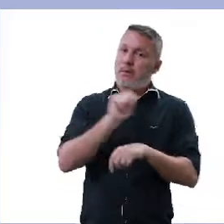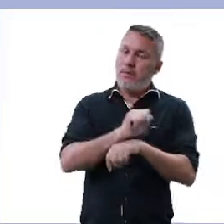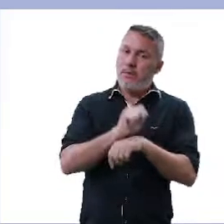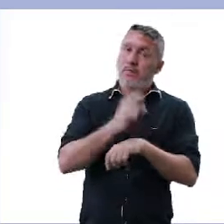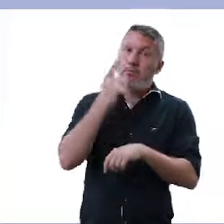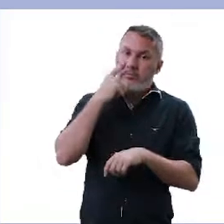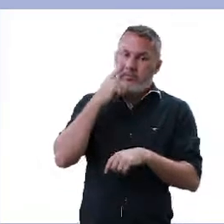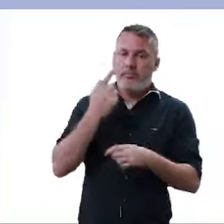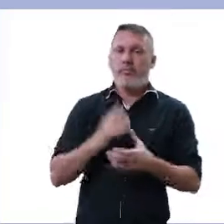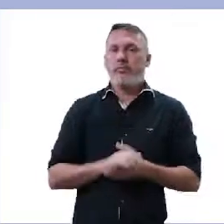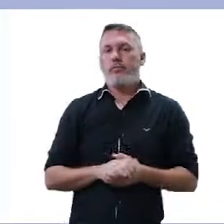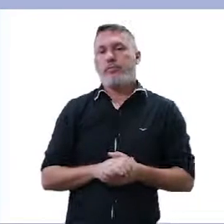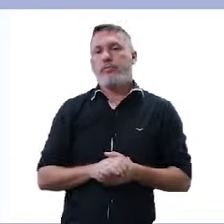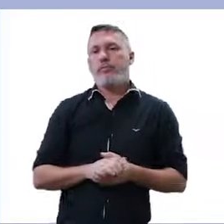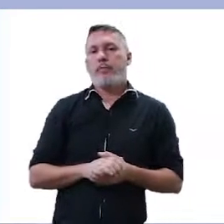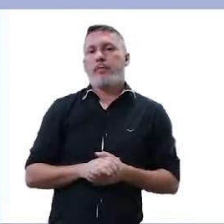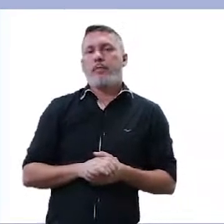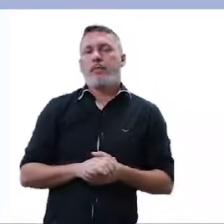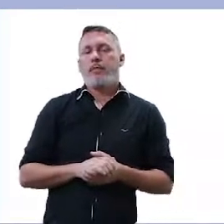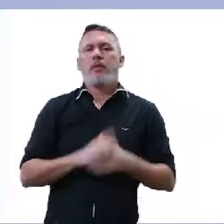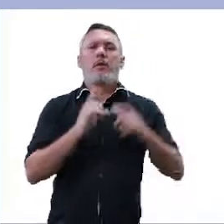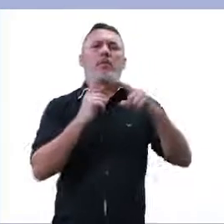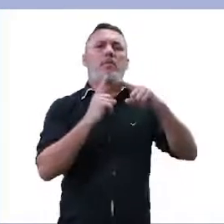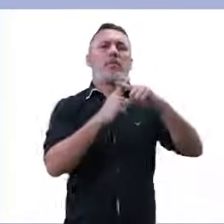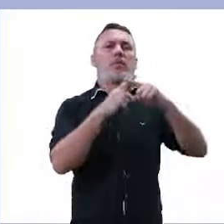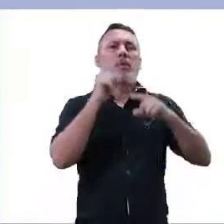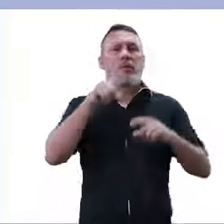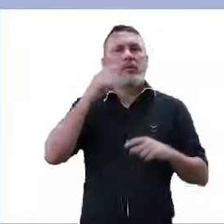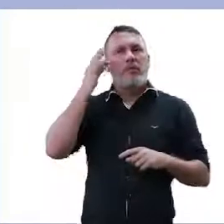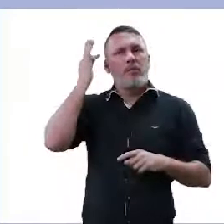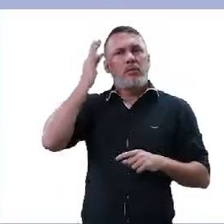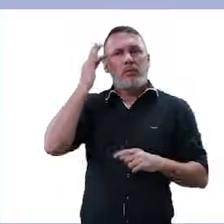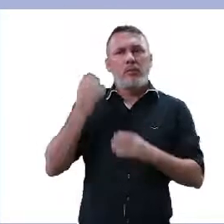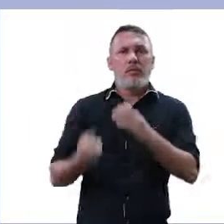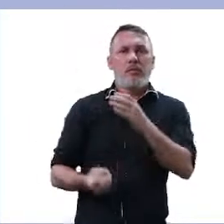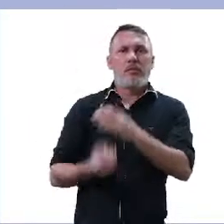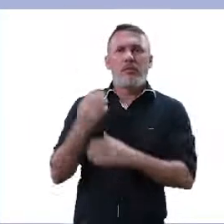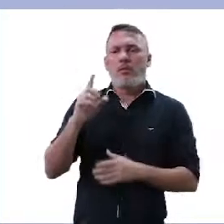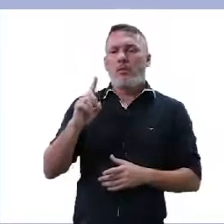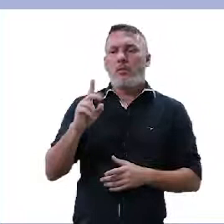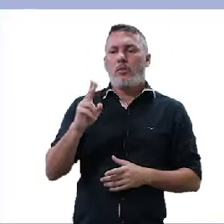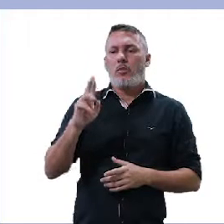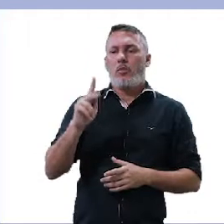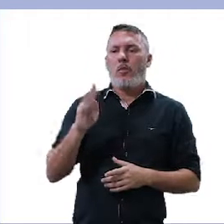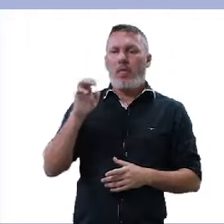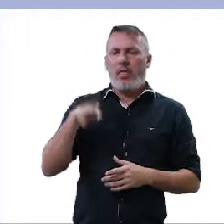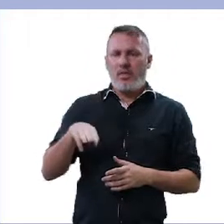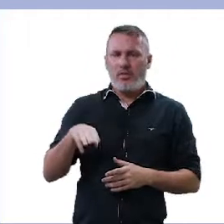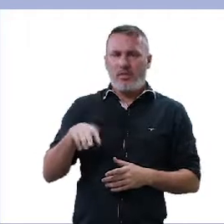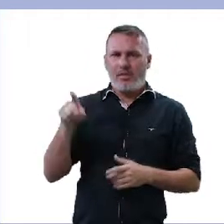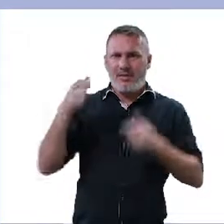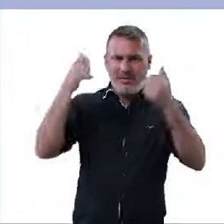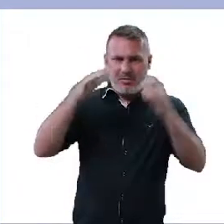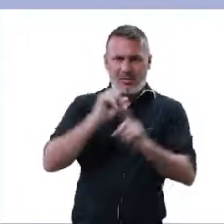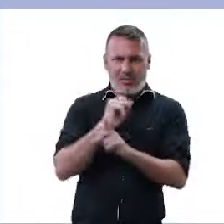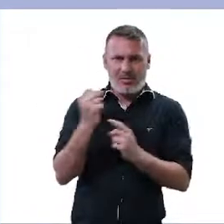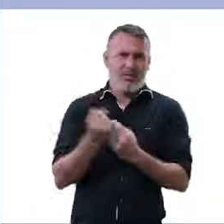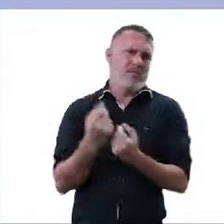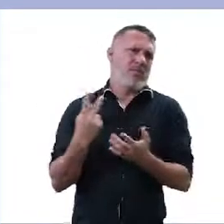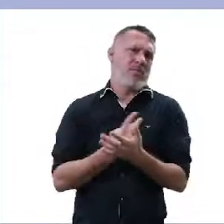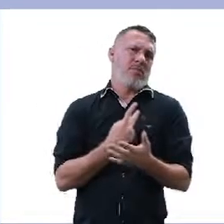correta. O positivismo foi uma teoria criada por Émile Durkheim para explicar os fatos sociais. Esquece, está